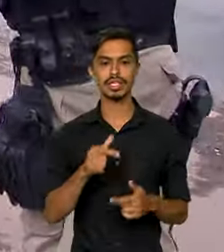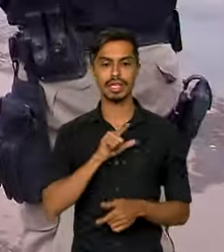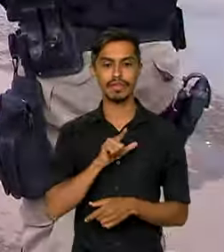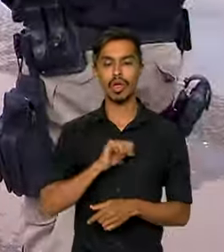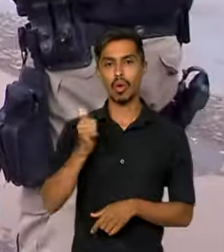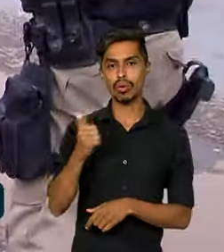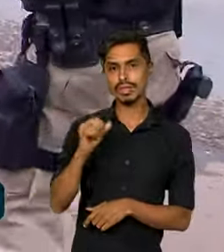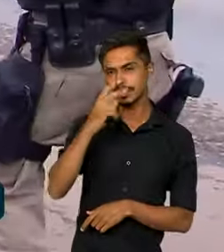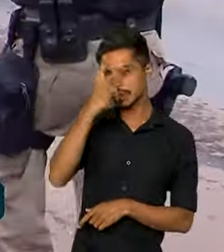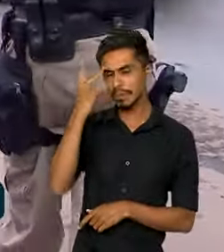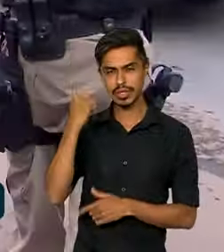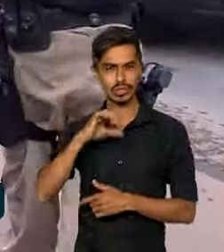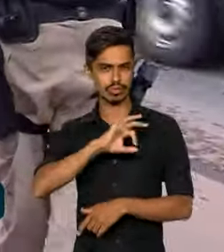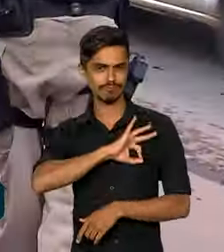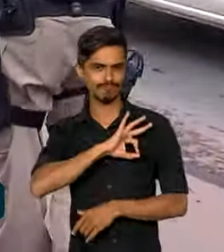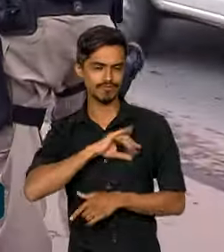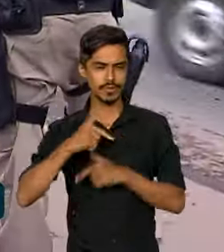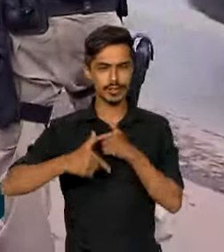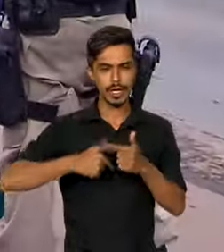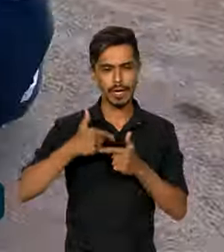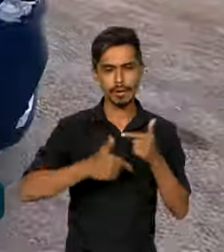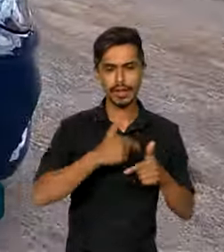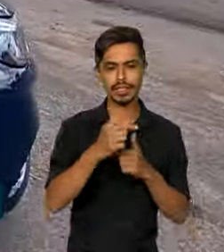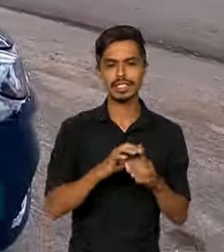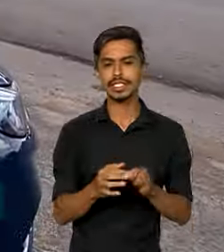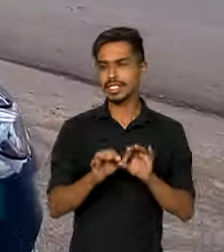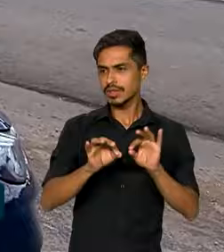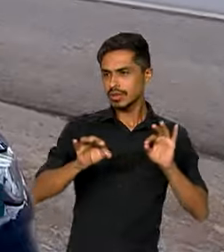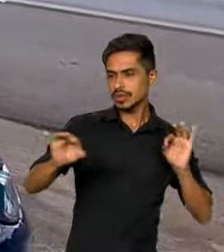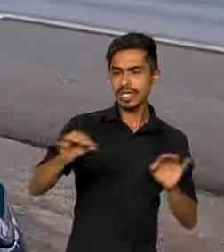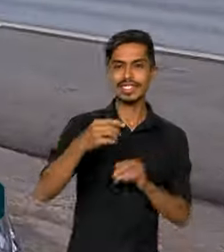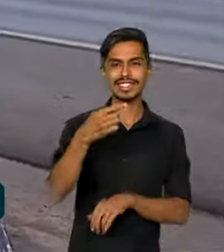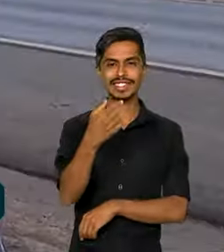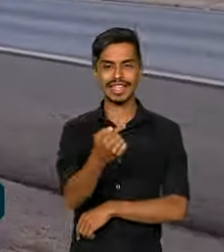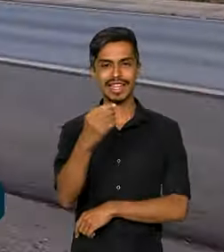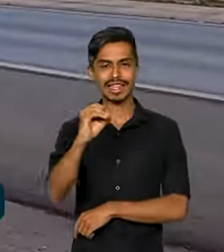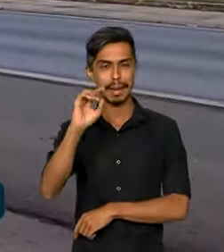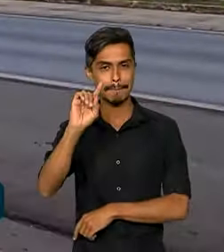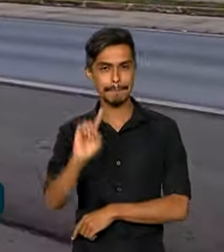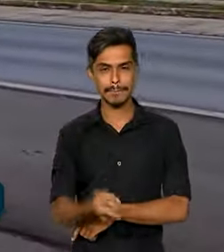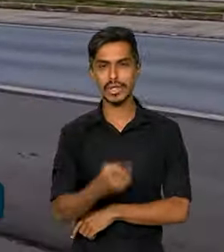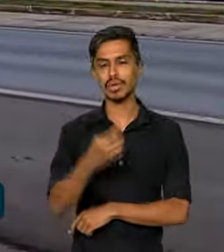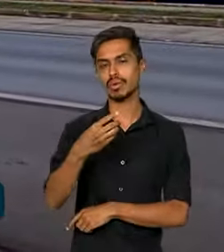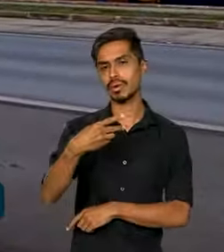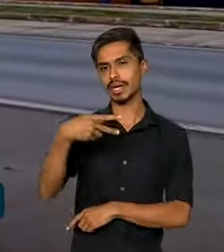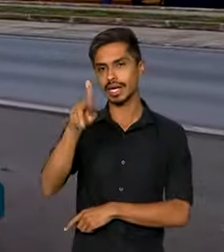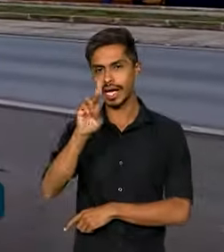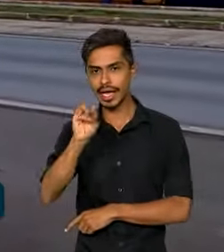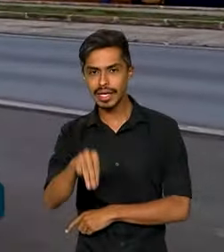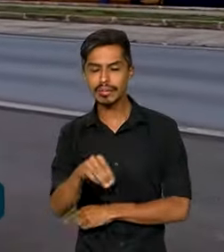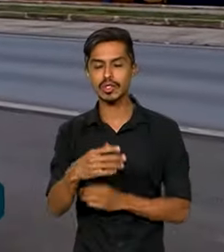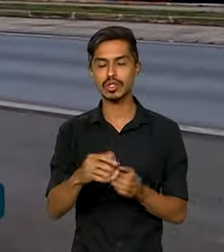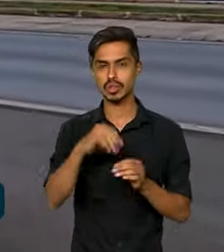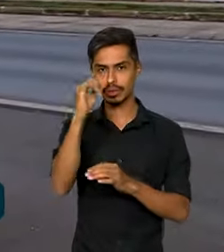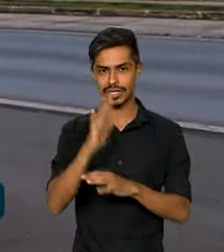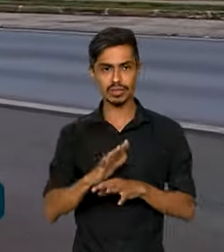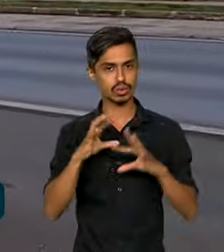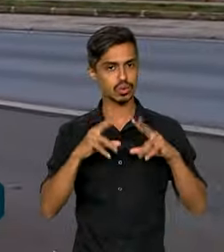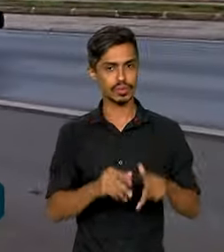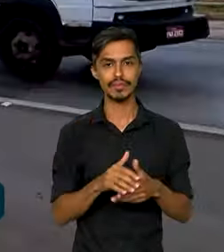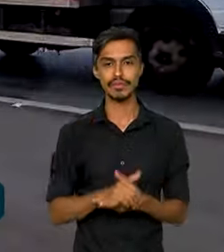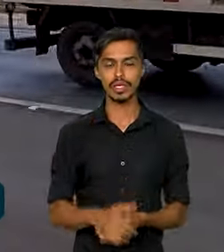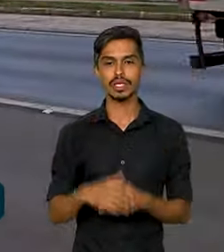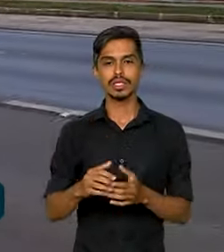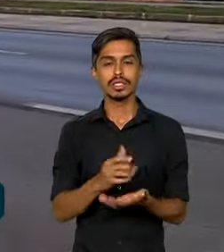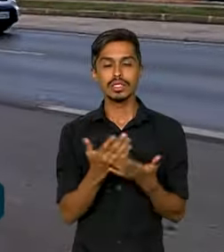mil agentes ao longo dos 70 mil quilômetros de rodovias federais do país. Ao final dos 5 dias de operação, mais